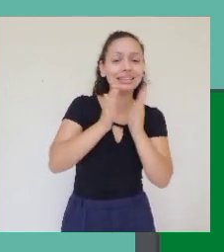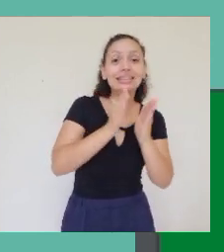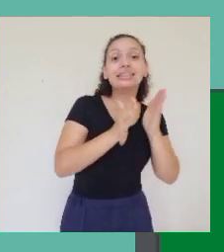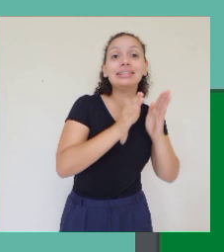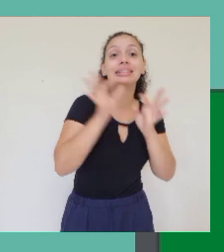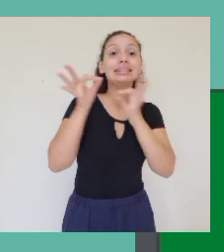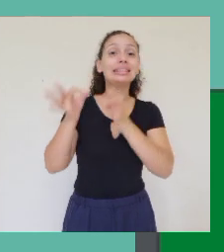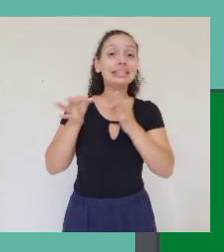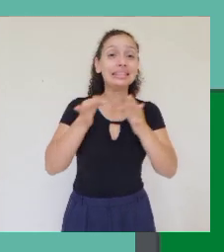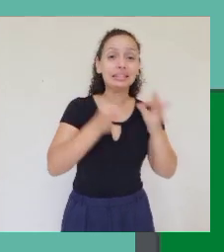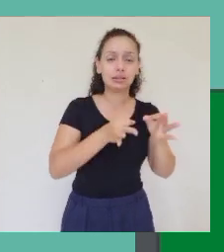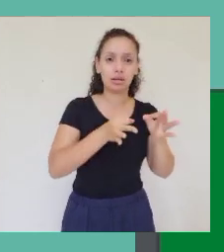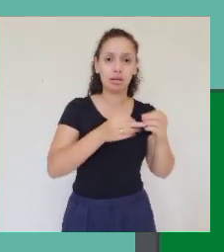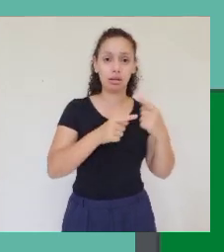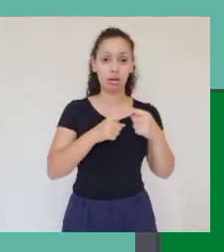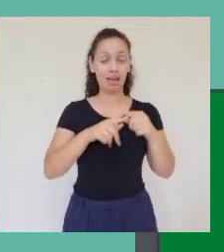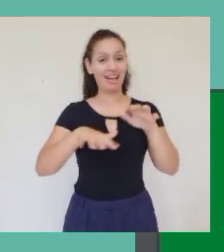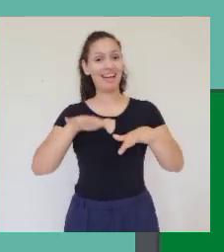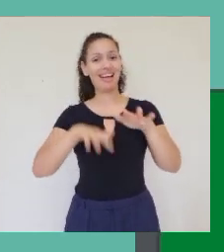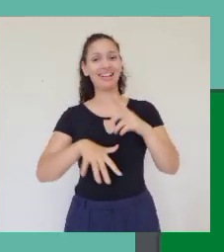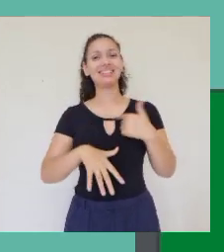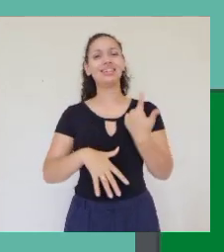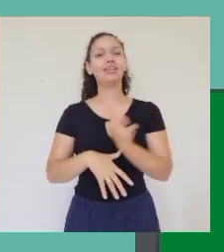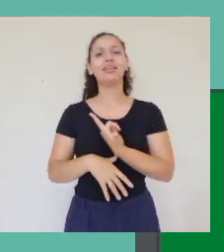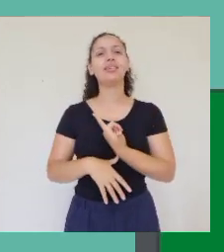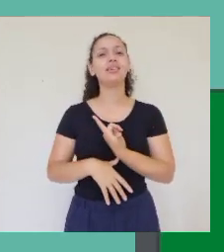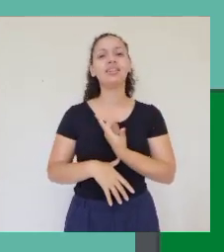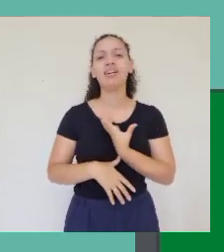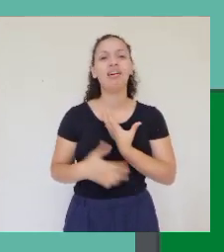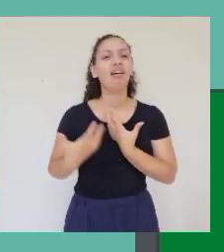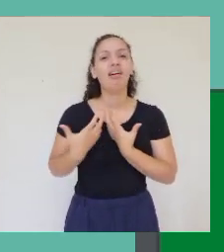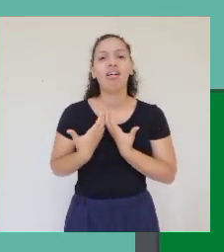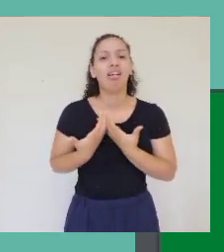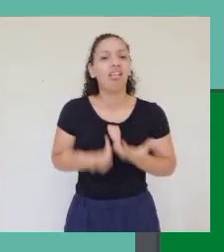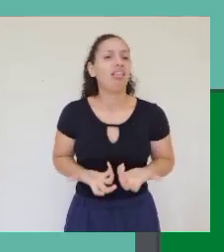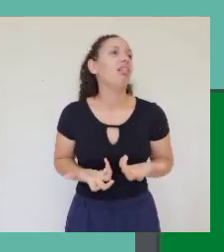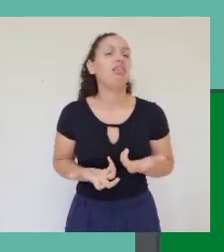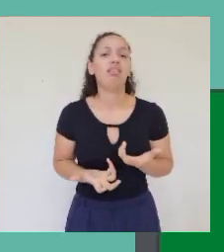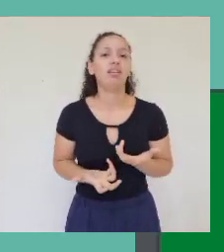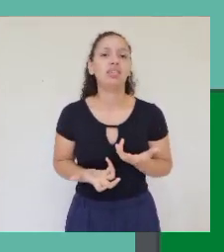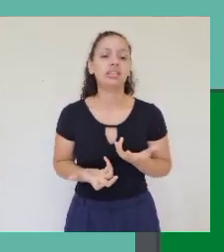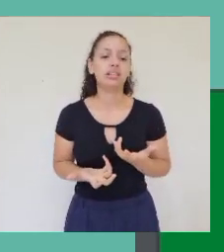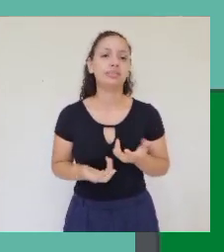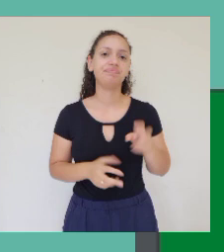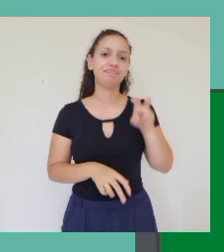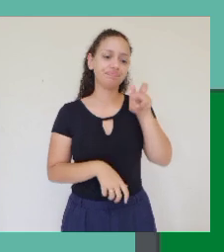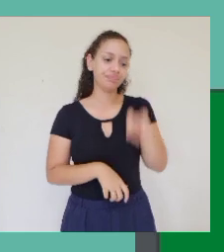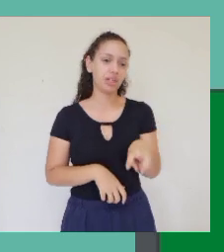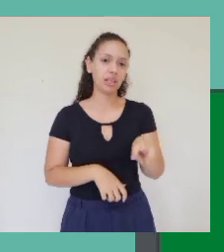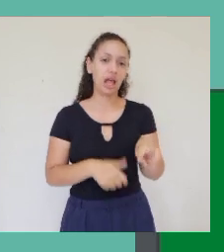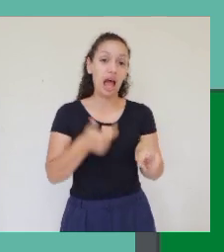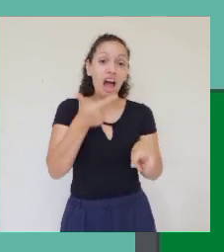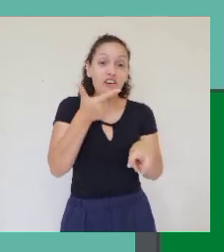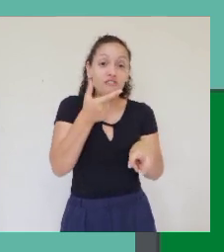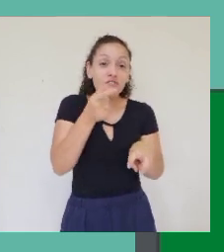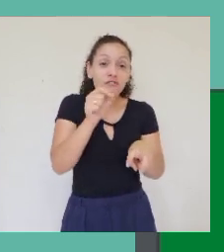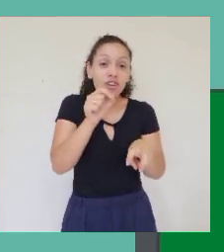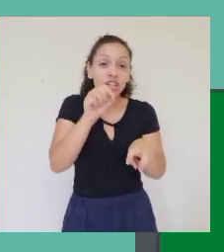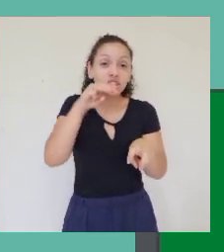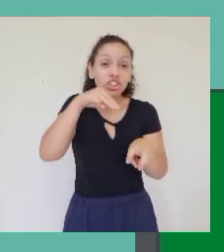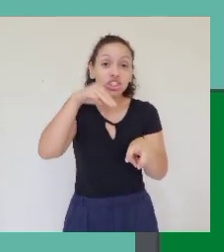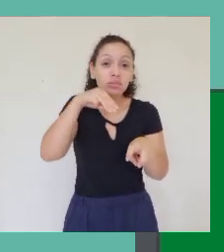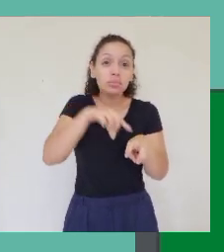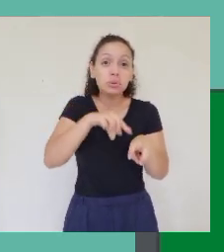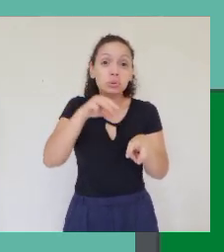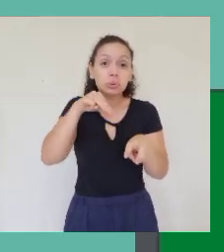muito com um pouco, às vezes a gente está tão cansado que a gente senta, a gente estuda 20 minutos e fala, é o suficiente, né? E a